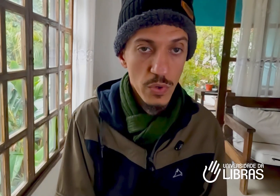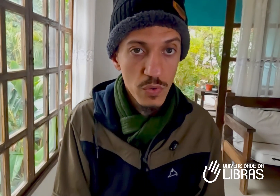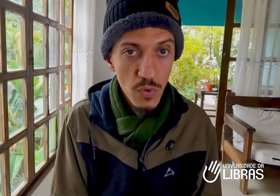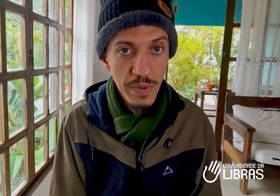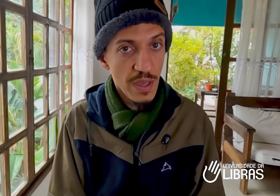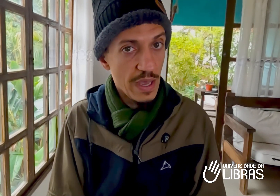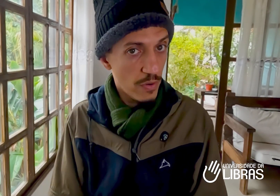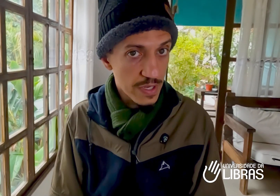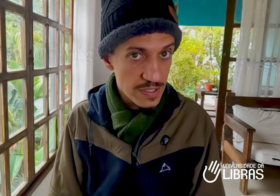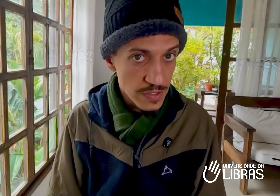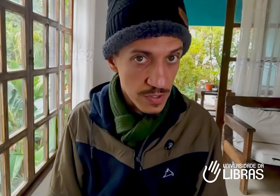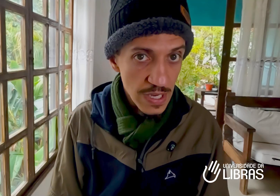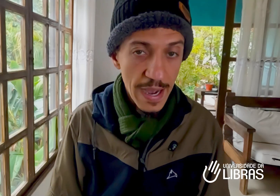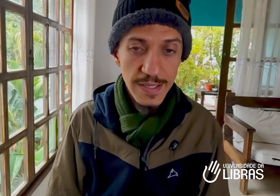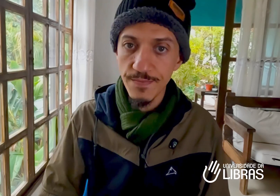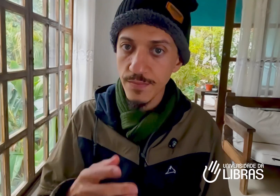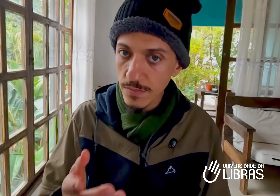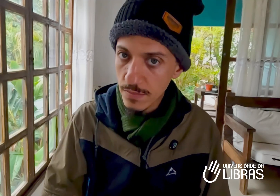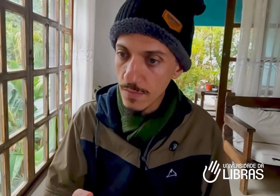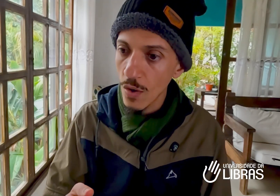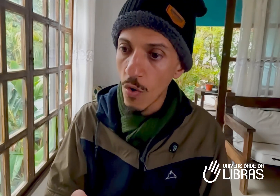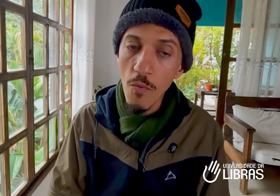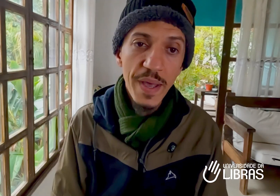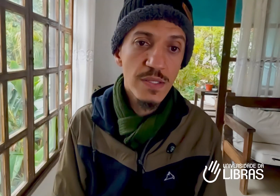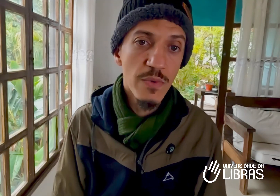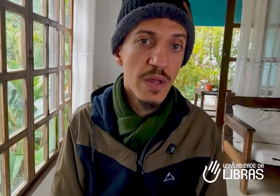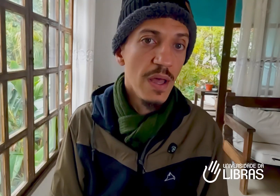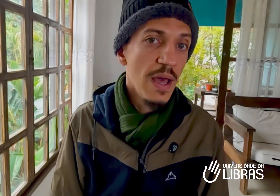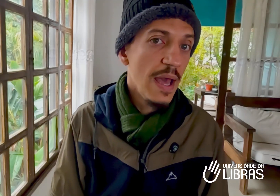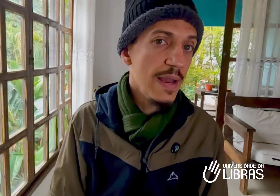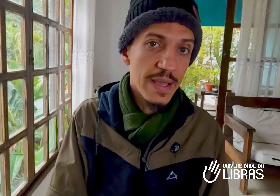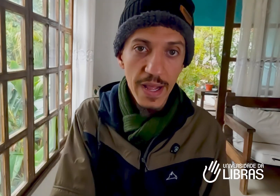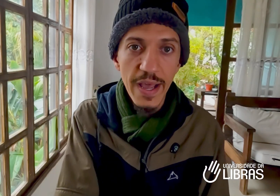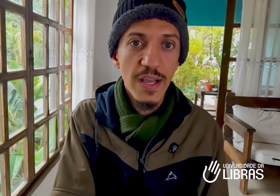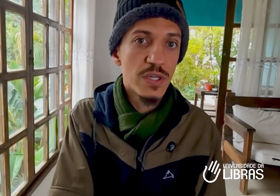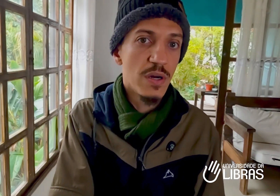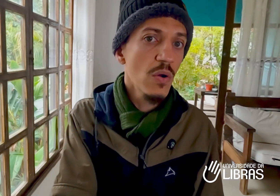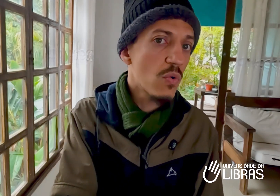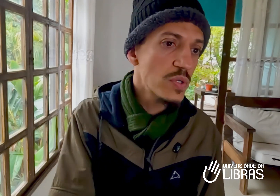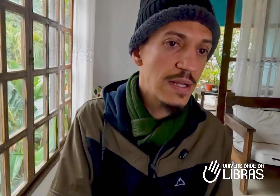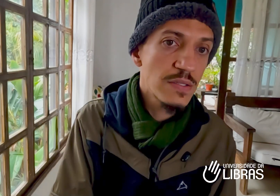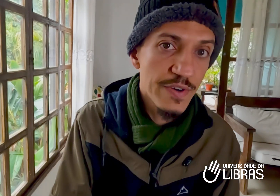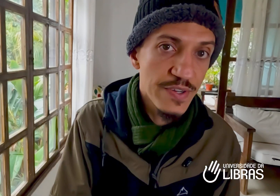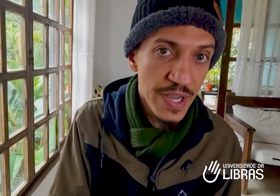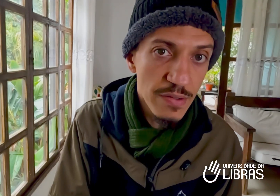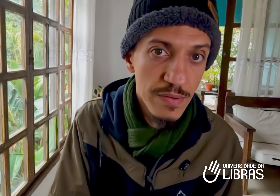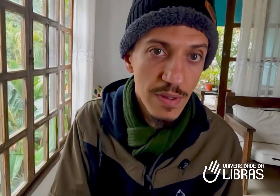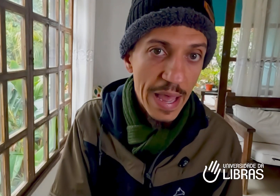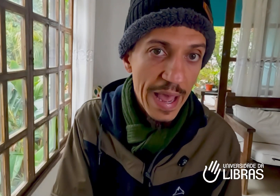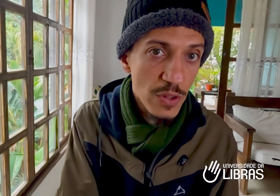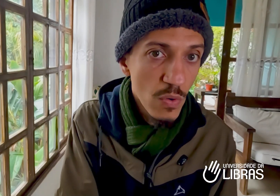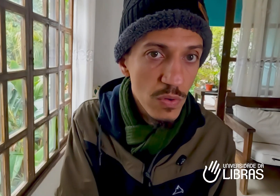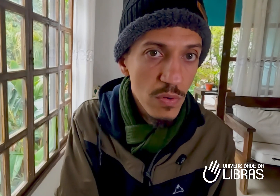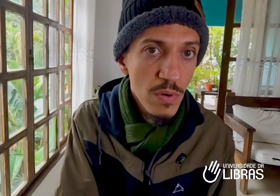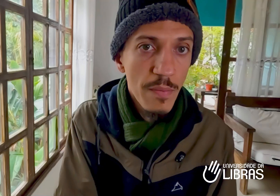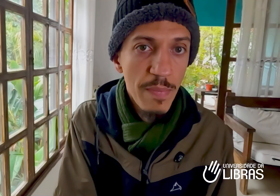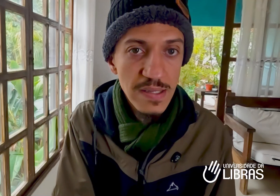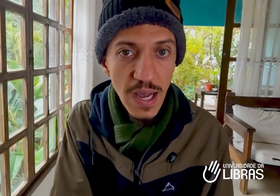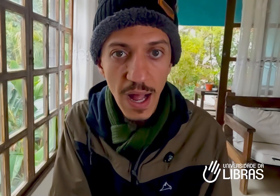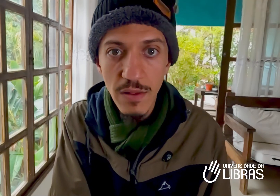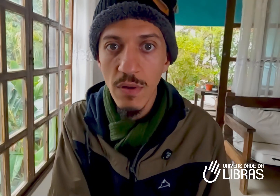no YouTube, em outras redes sociais, ou mesmo na igreja, ou no curso que elas estão fazendo, é